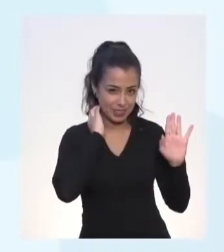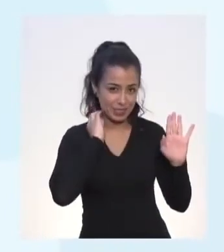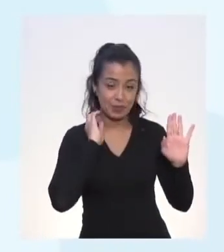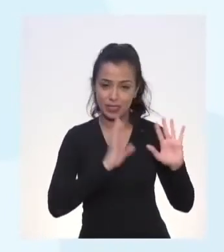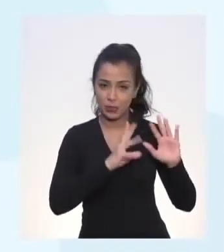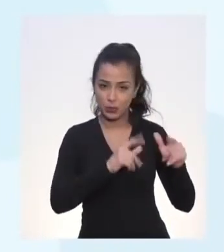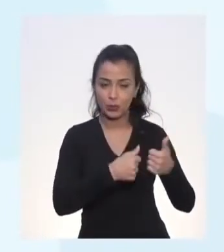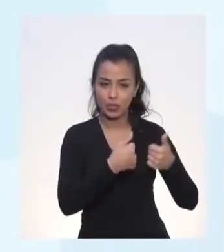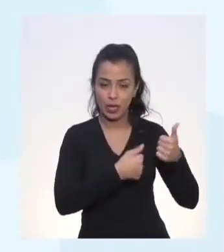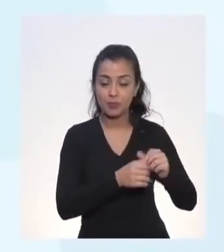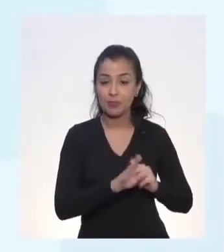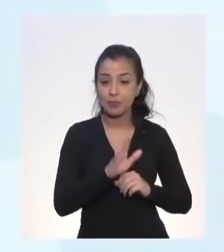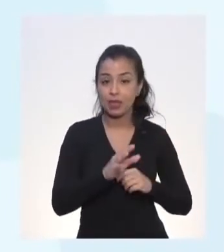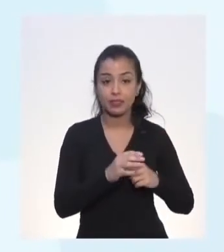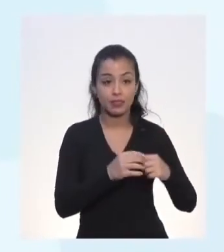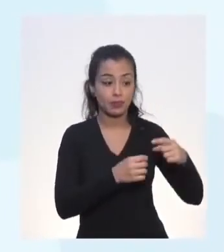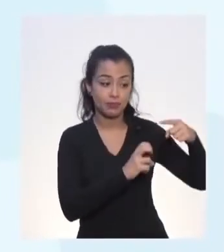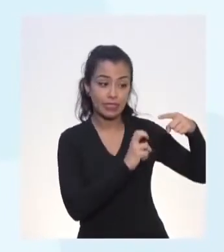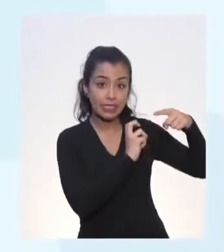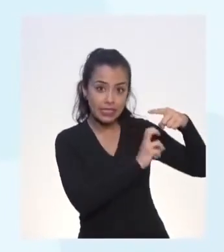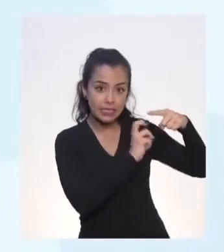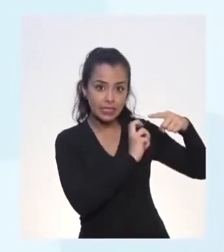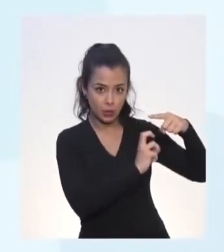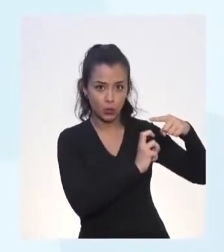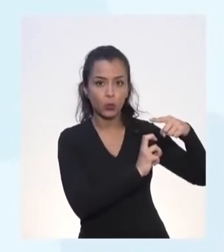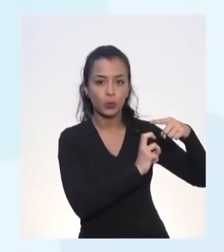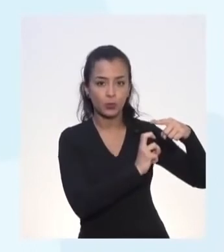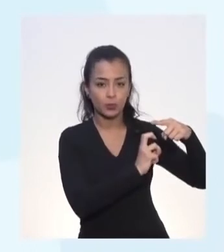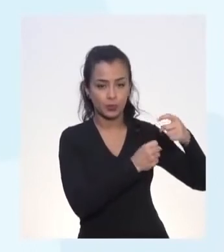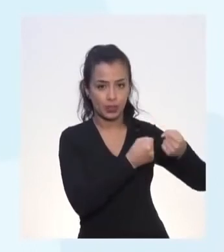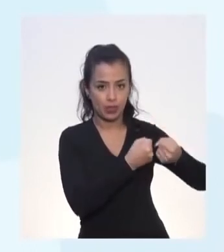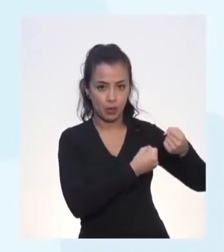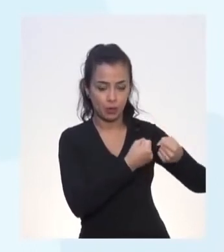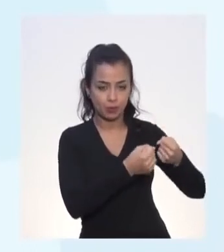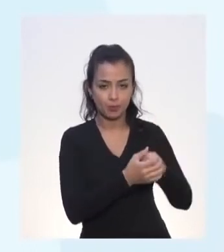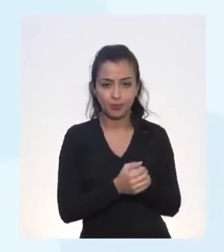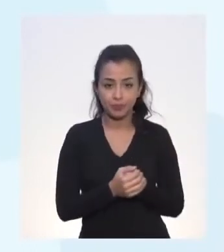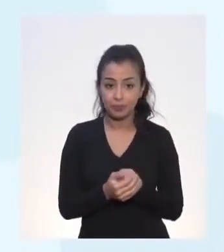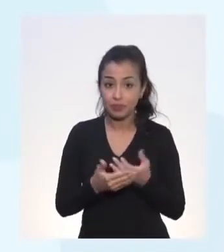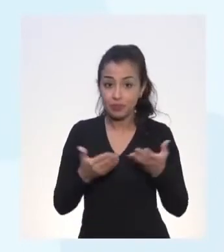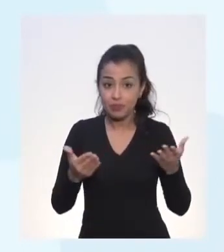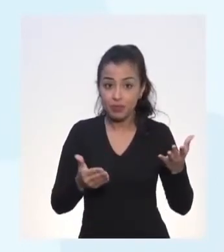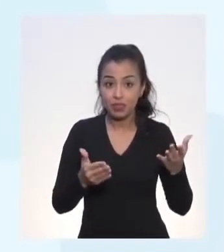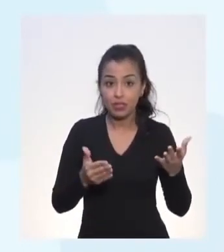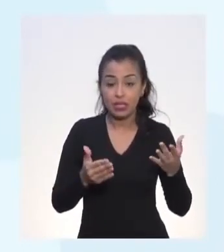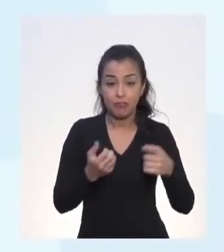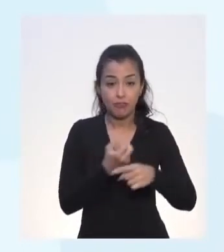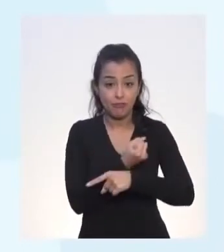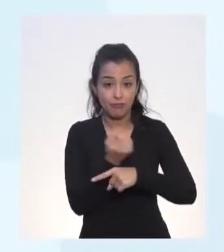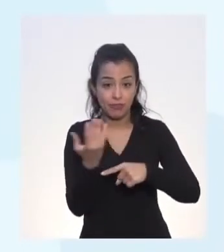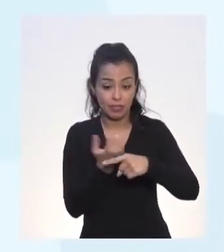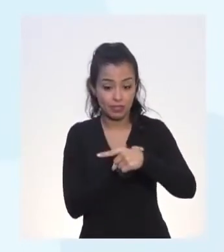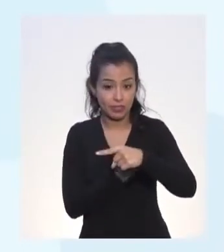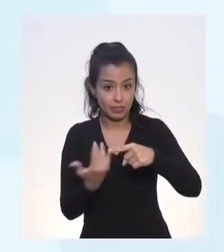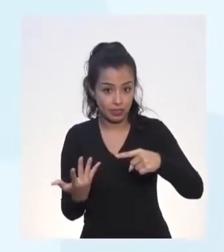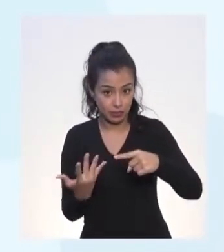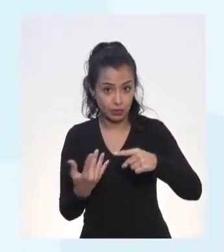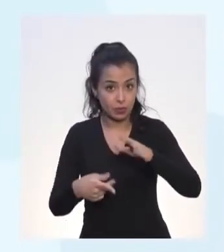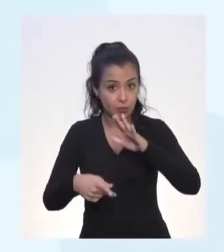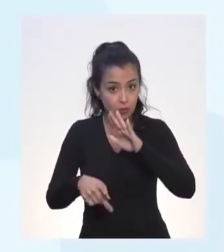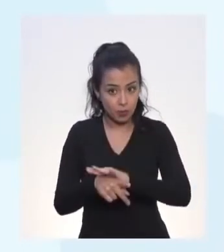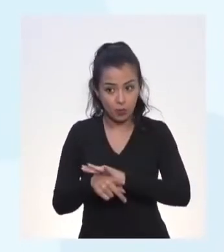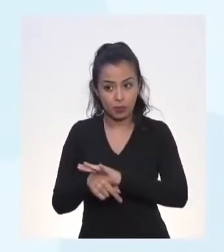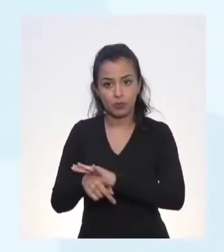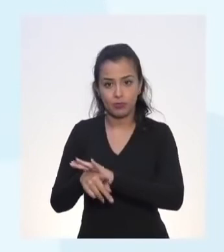carros, portanto, temos aí quanto? Temos aí 5 carros. Portanto, a fração que indica aí